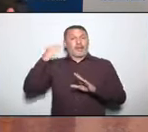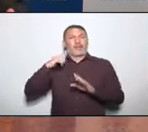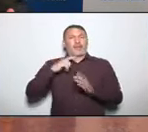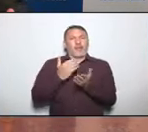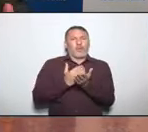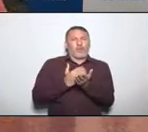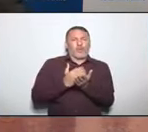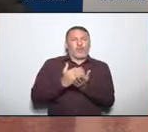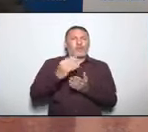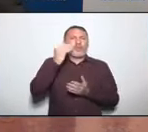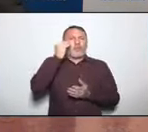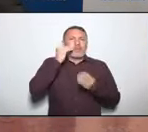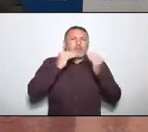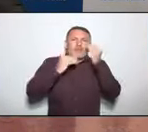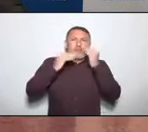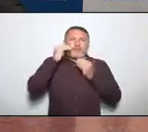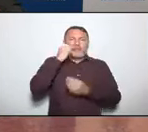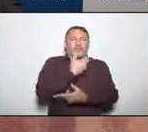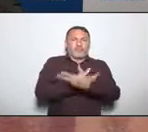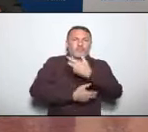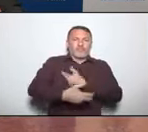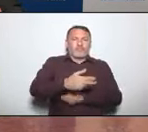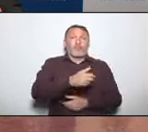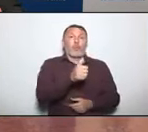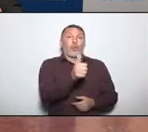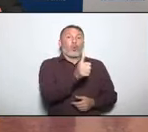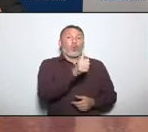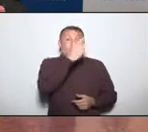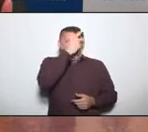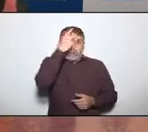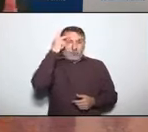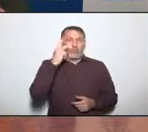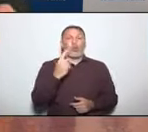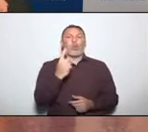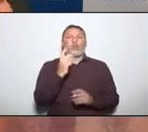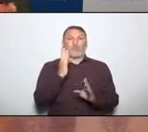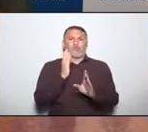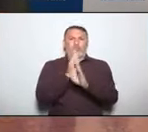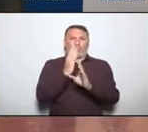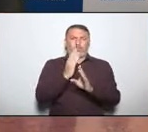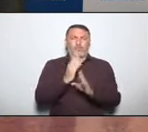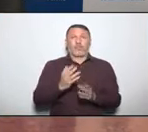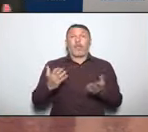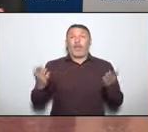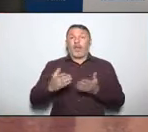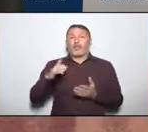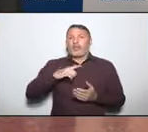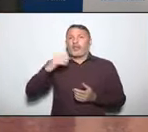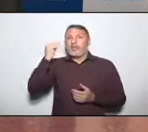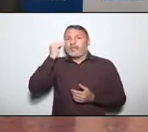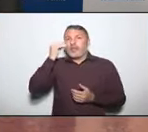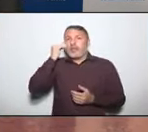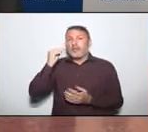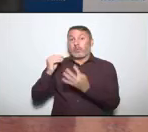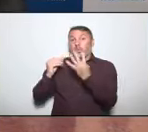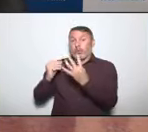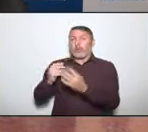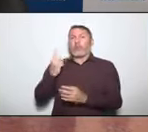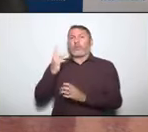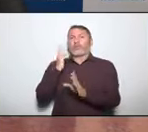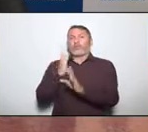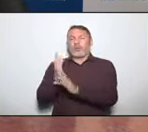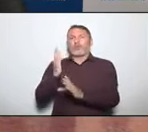11 testes um positivo. Agora, cada 3, 4 testes, um positivo. Hoje,